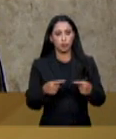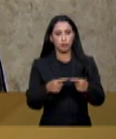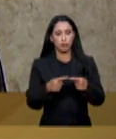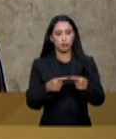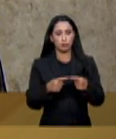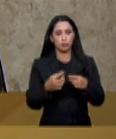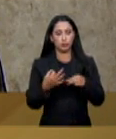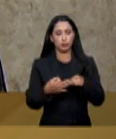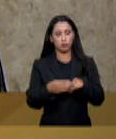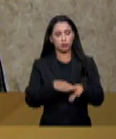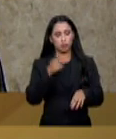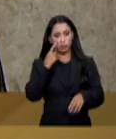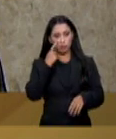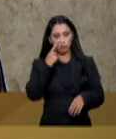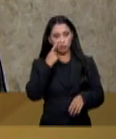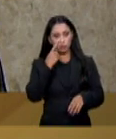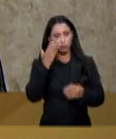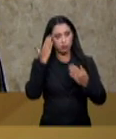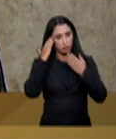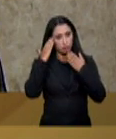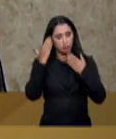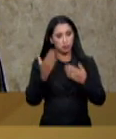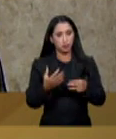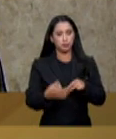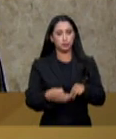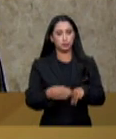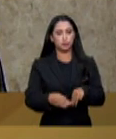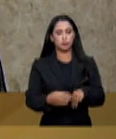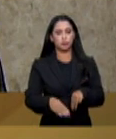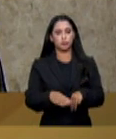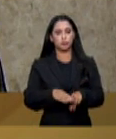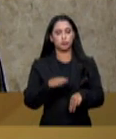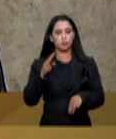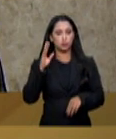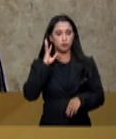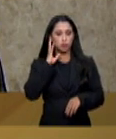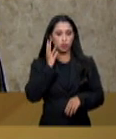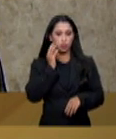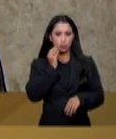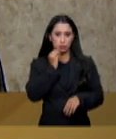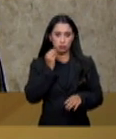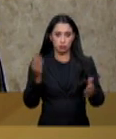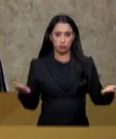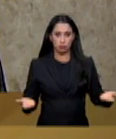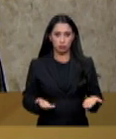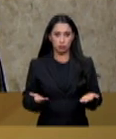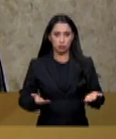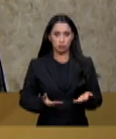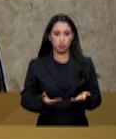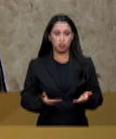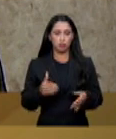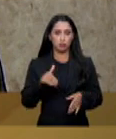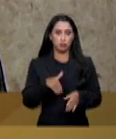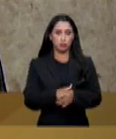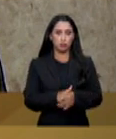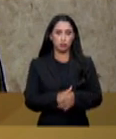Muito obrigado, ministro Dias Toffoli. Passo agora a palavra à sua excelência, o ministro Luiz Edson Fachin.